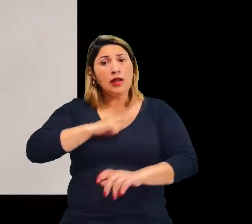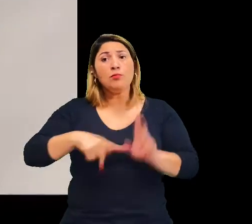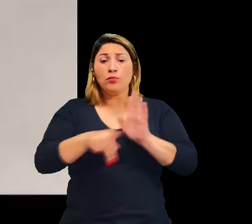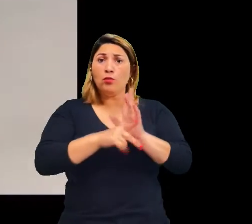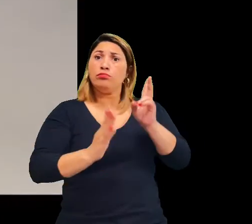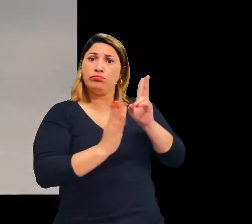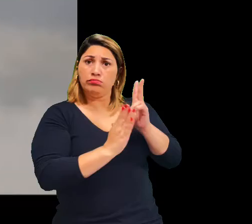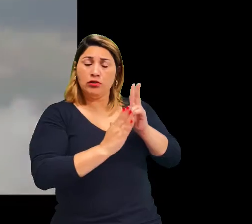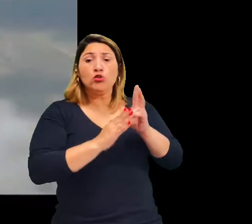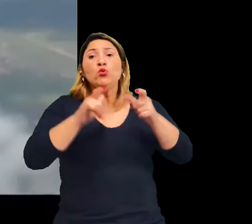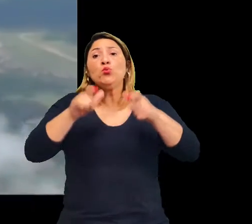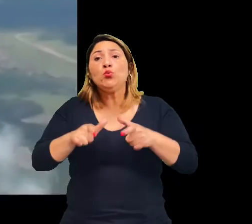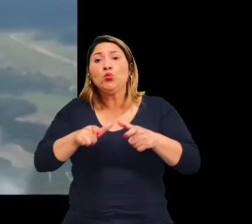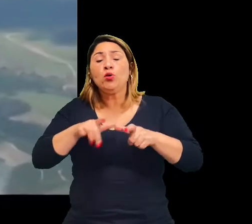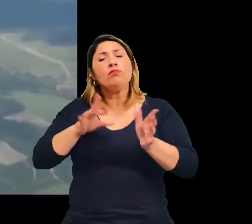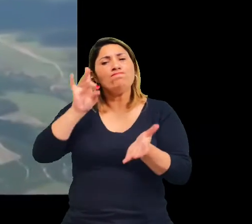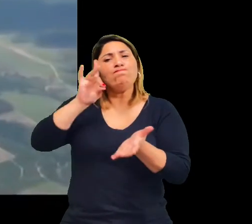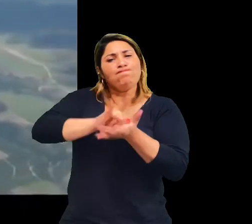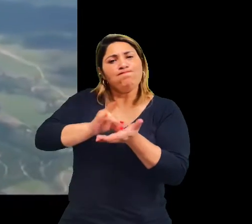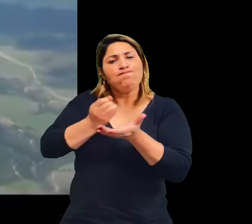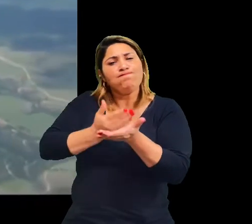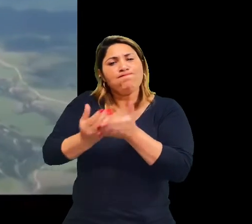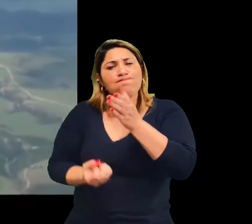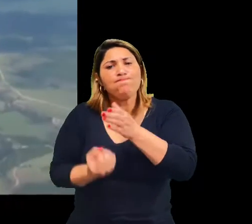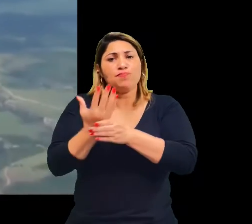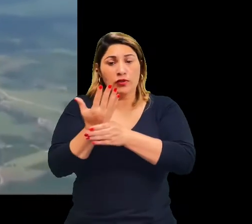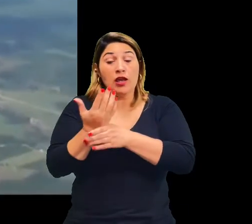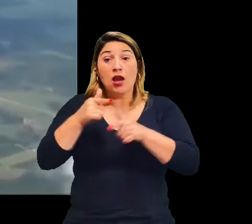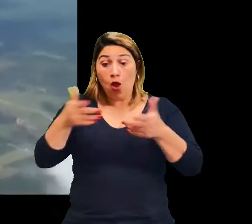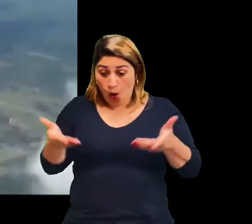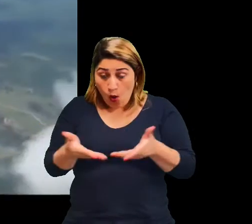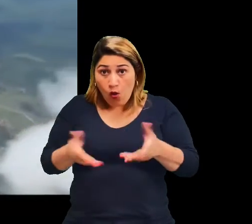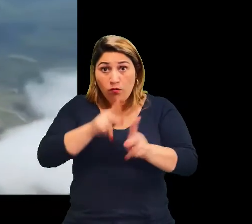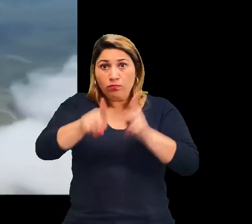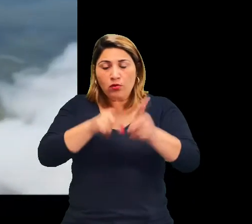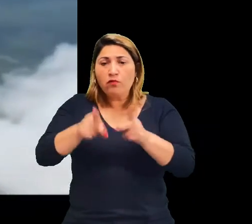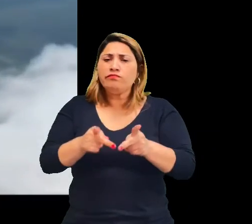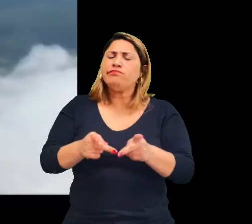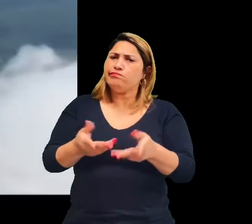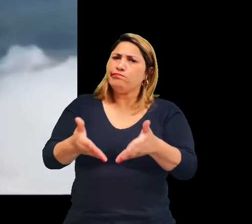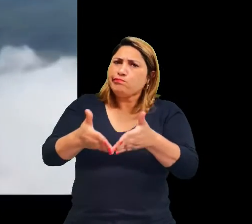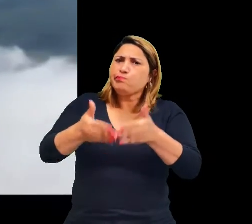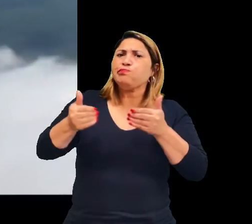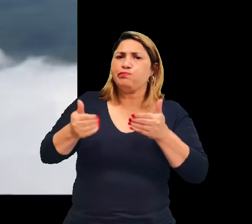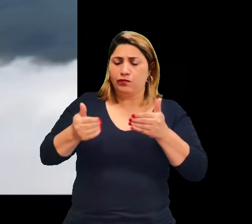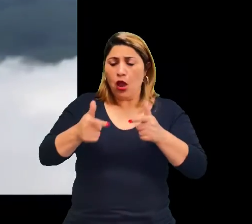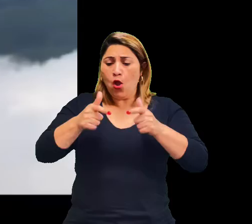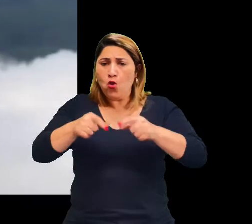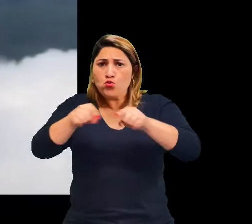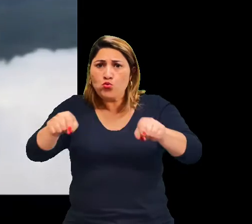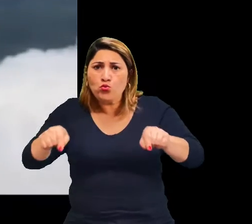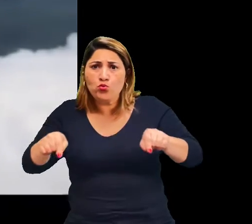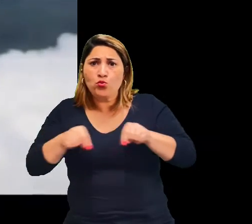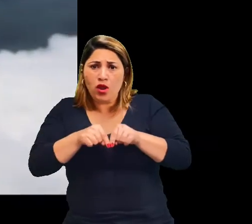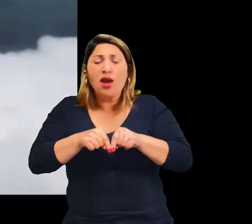seu território original. Hoje, esse povo reivindica apenas uma pequena parte dessas